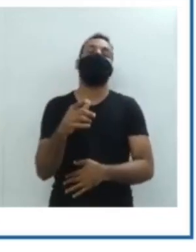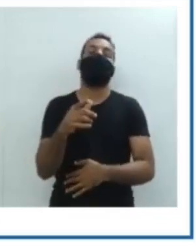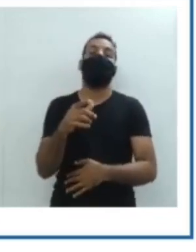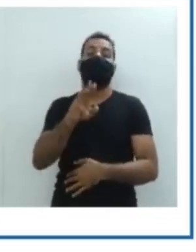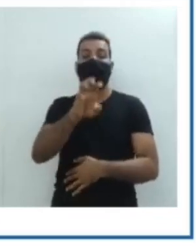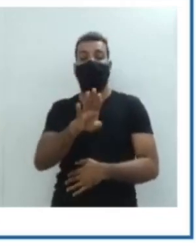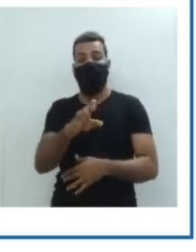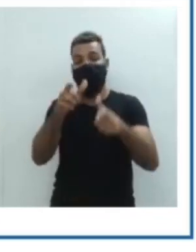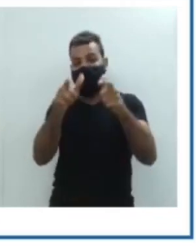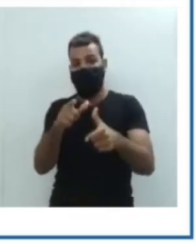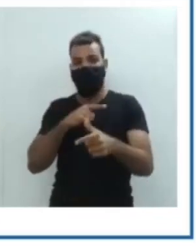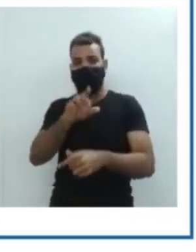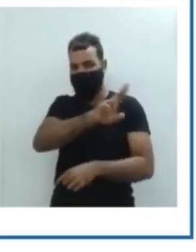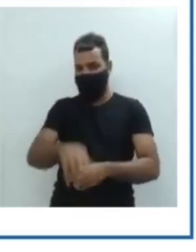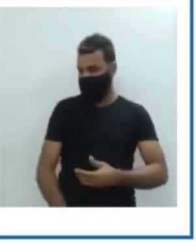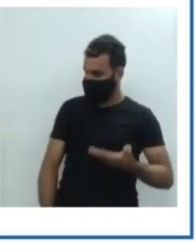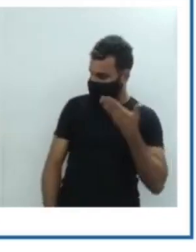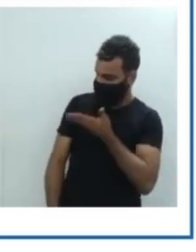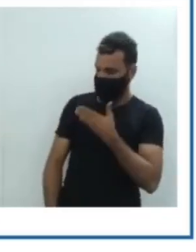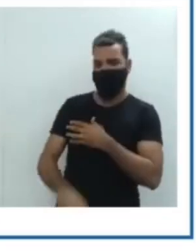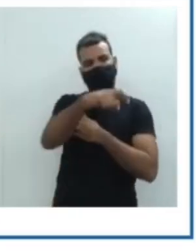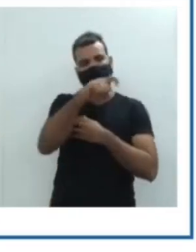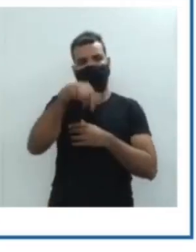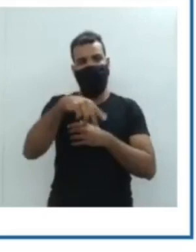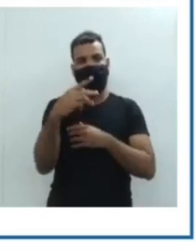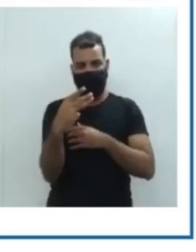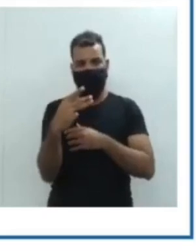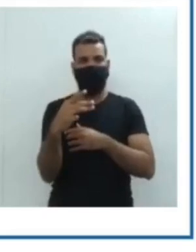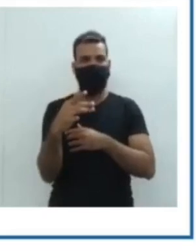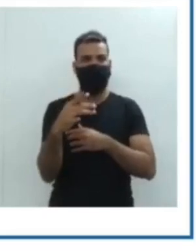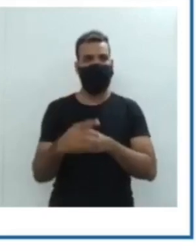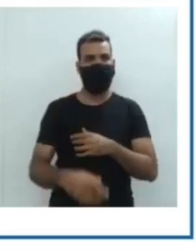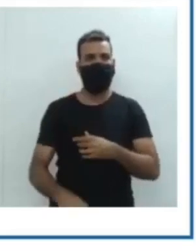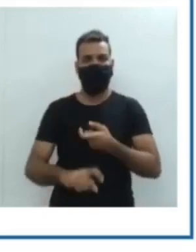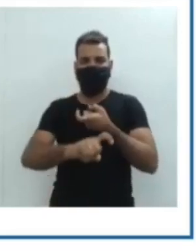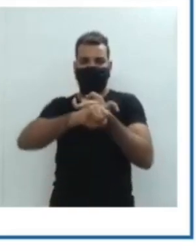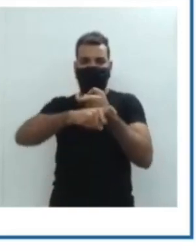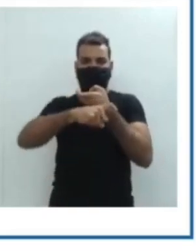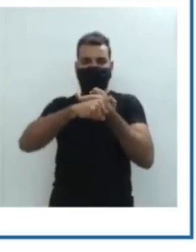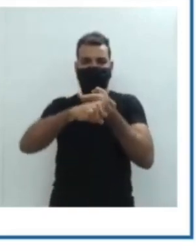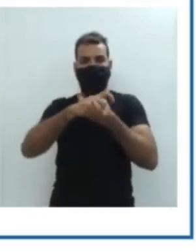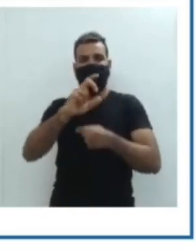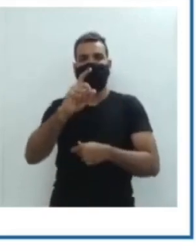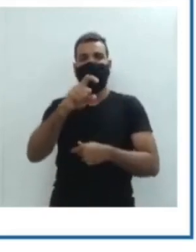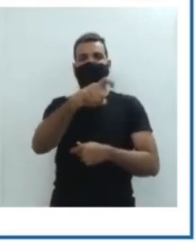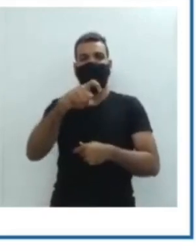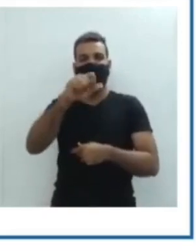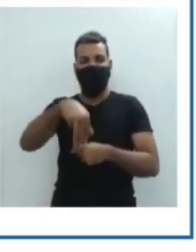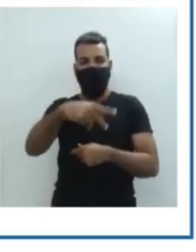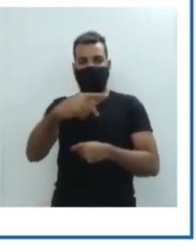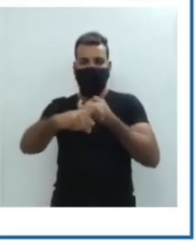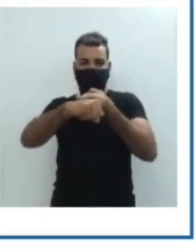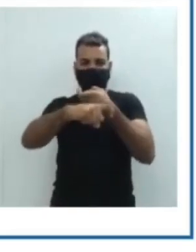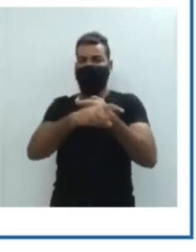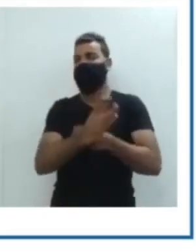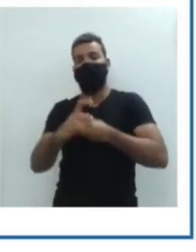web local chamado champ o nosso servidor champ ele foi selecionado por ser um servidor bastante simples bastante leve